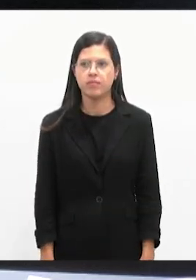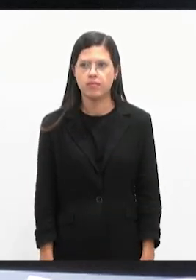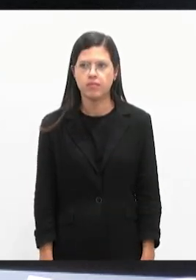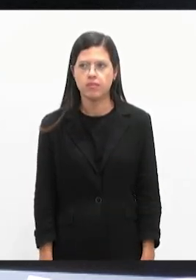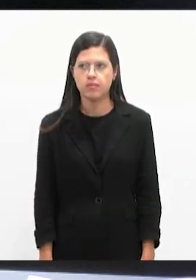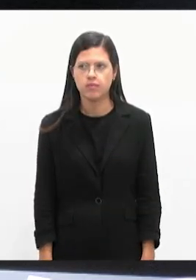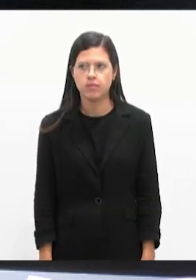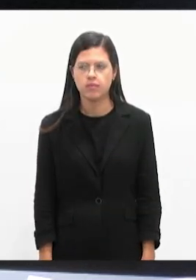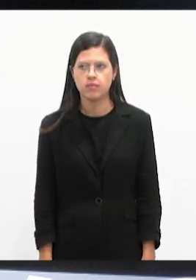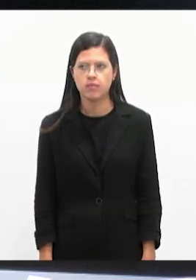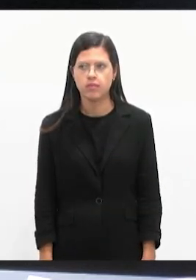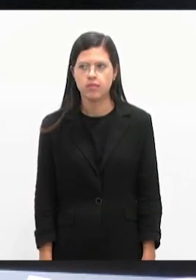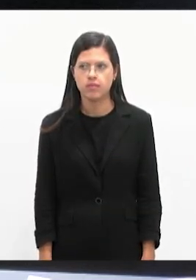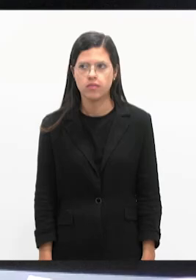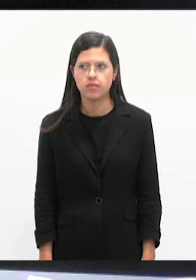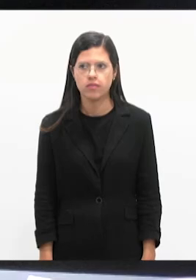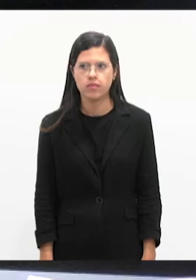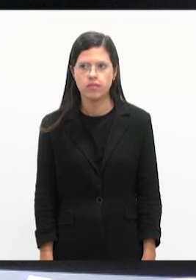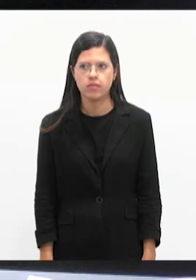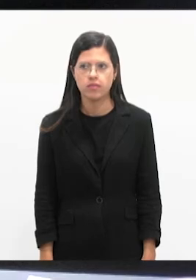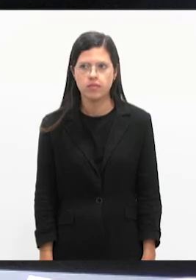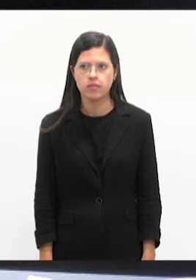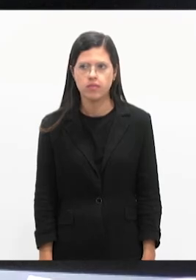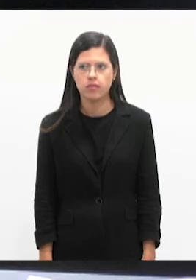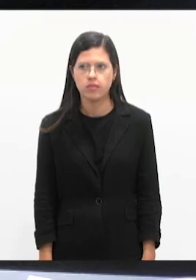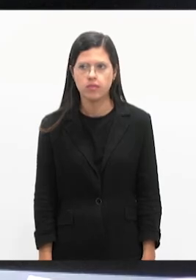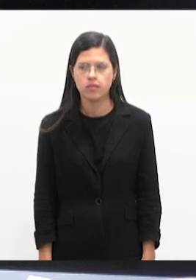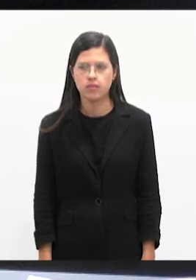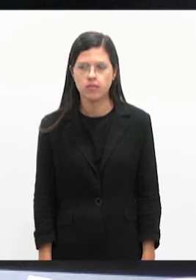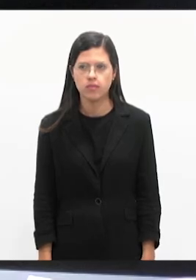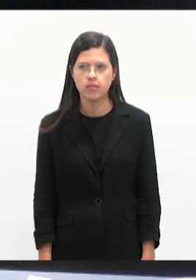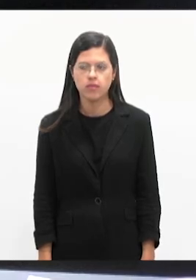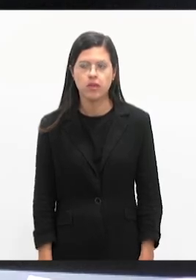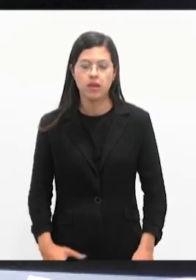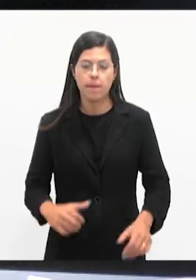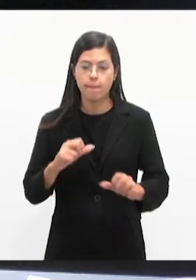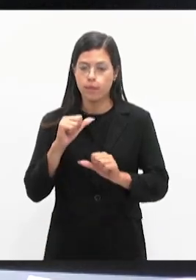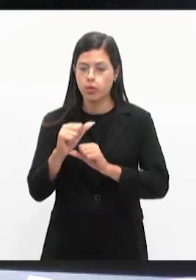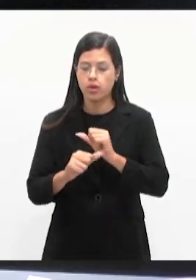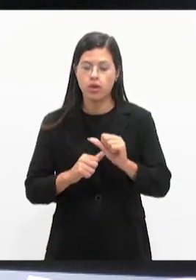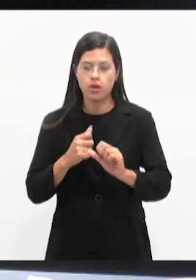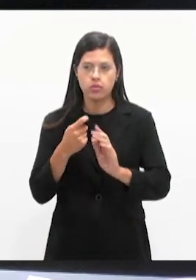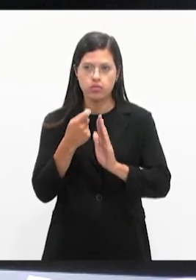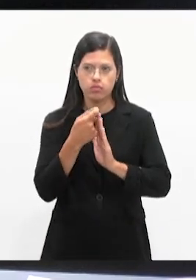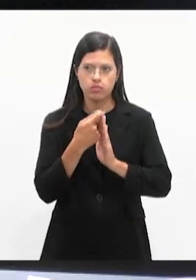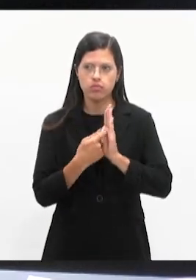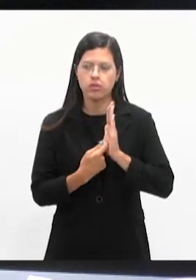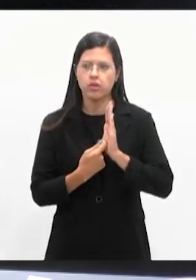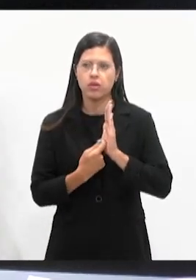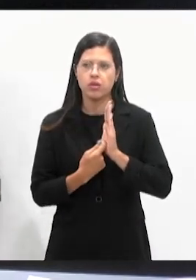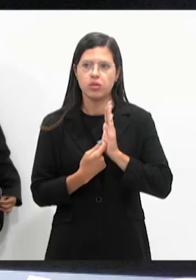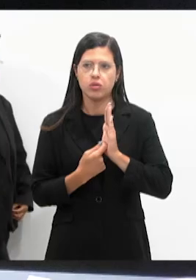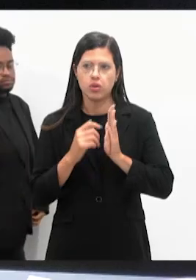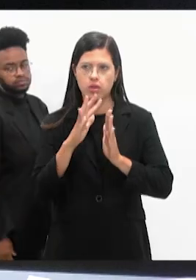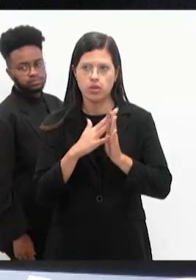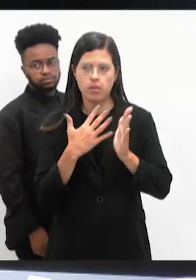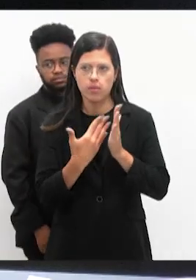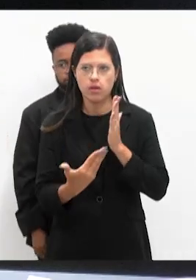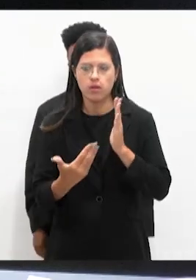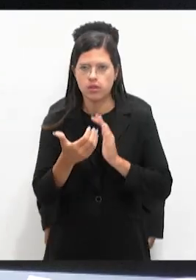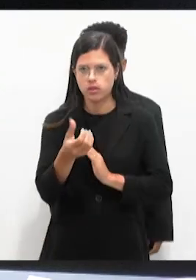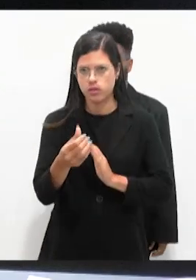E segundo, Judiciário e executivo. Tá não foi no mudando. legislativo. está mudando a redação das tabelas de